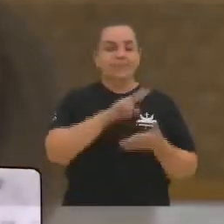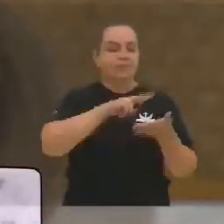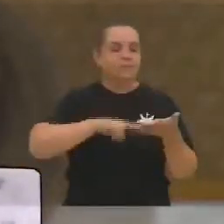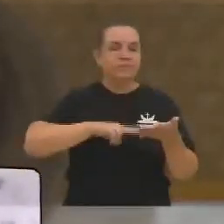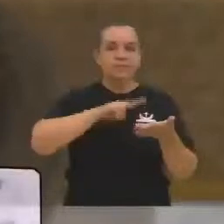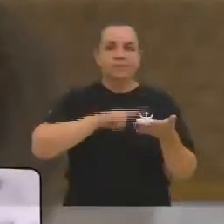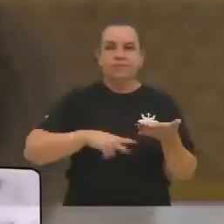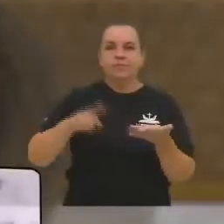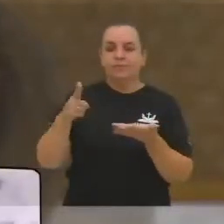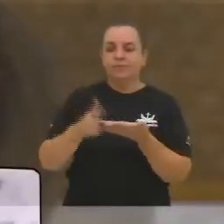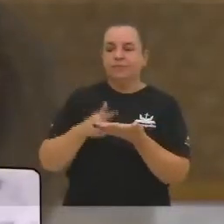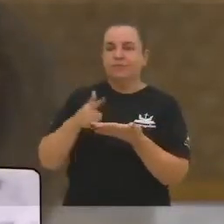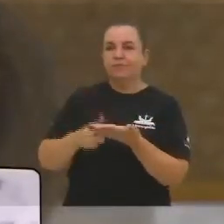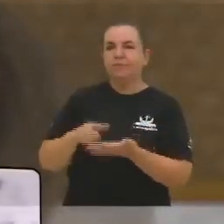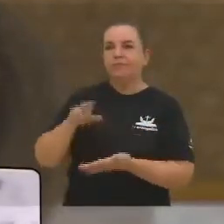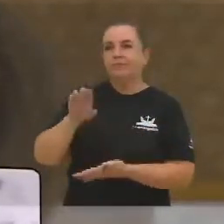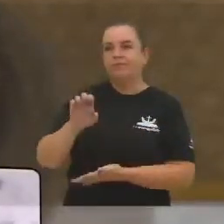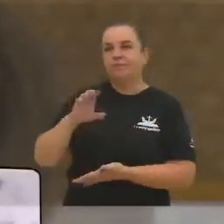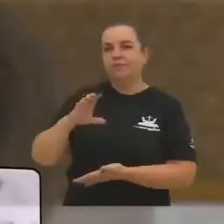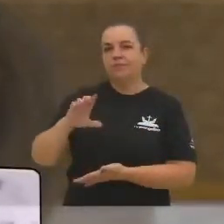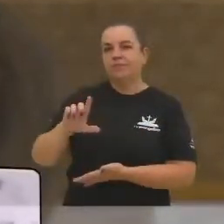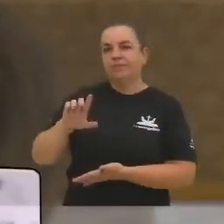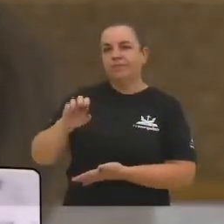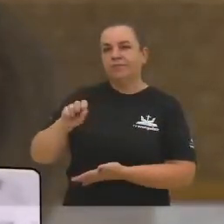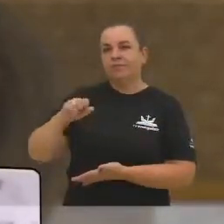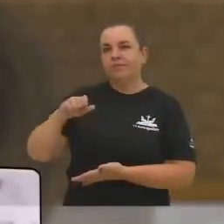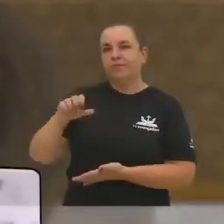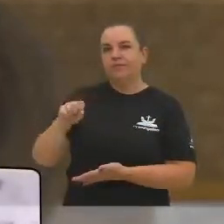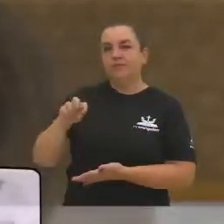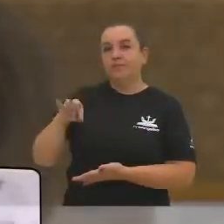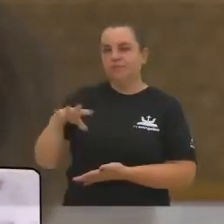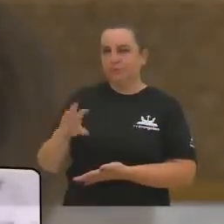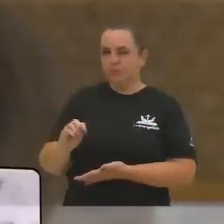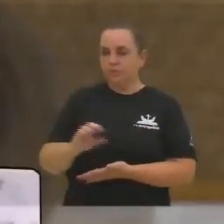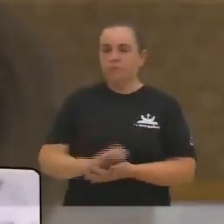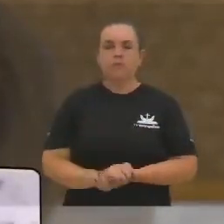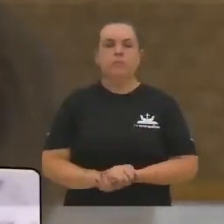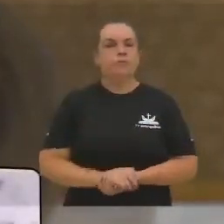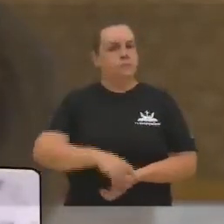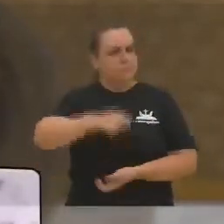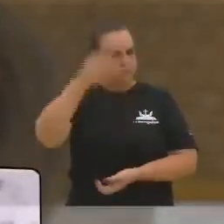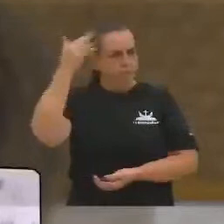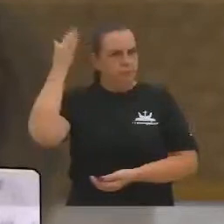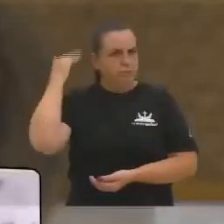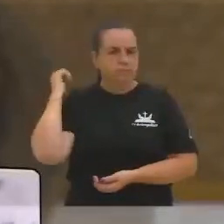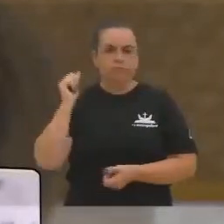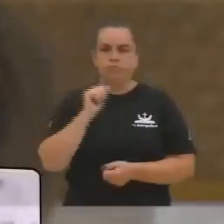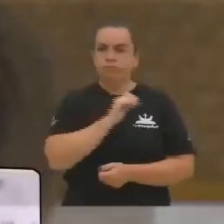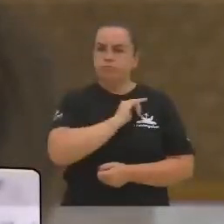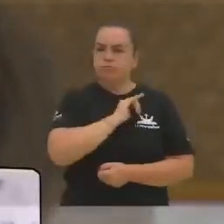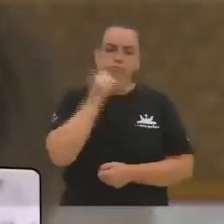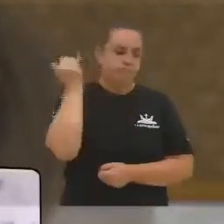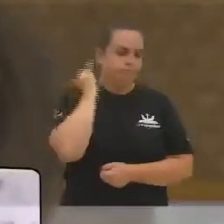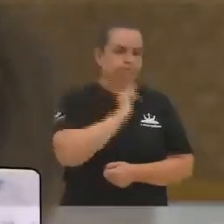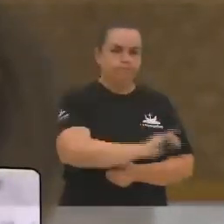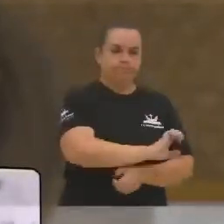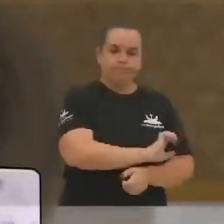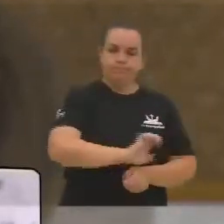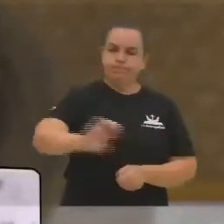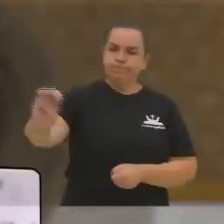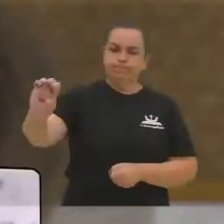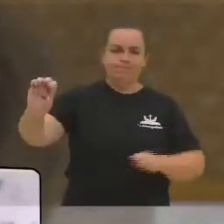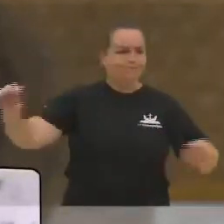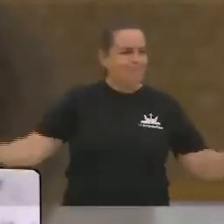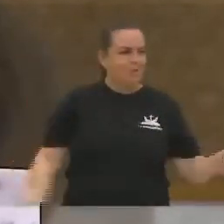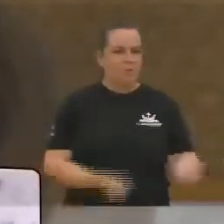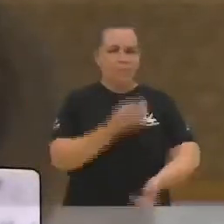Leitura do livro do Eclesiástico. Naqueles dias, o profeta Elias surgiu como um fogo, e sua